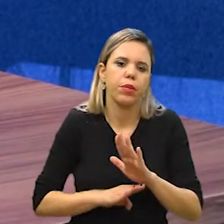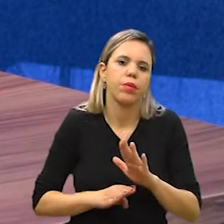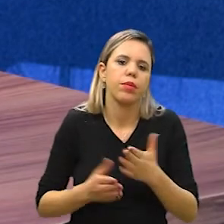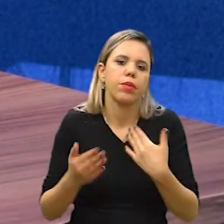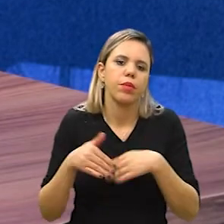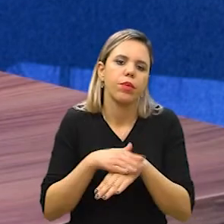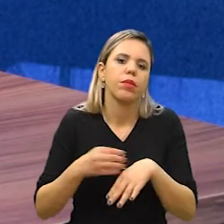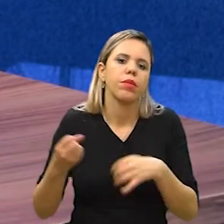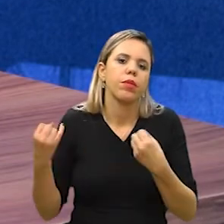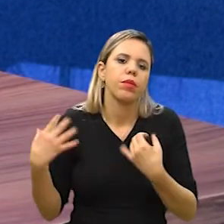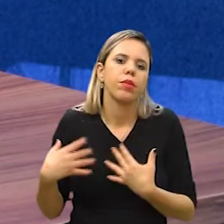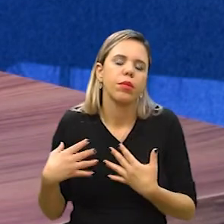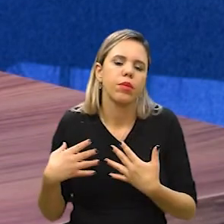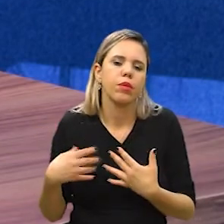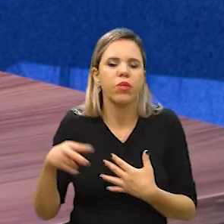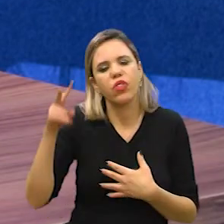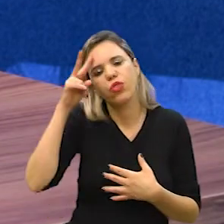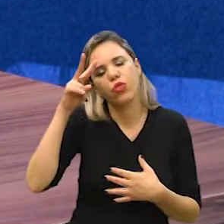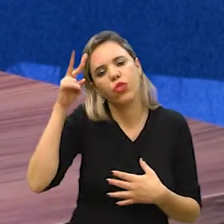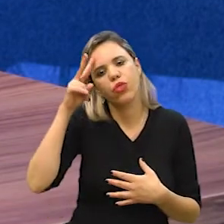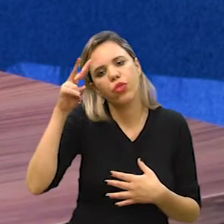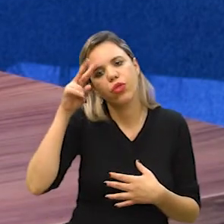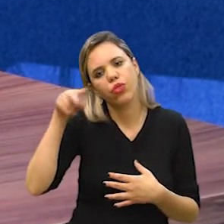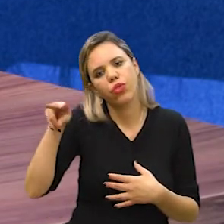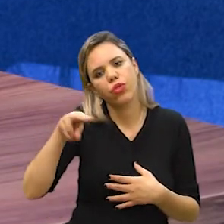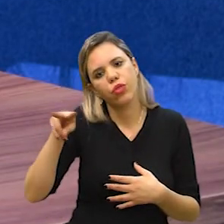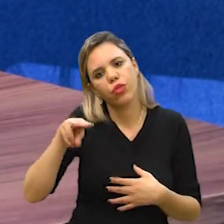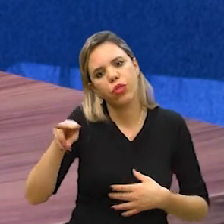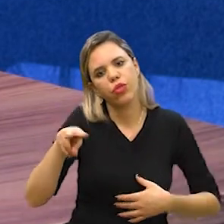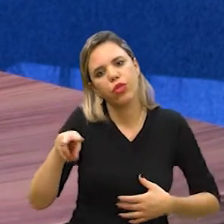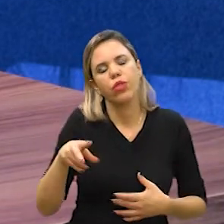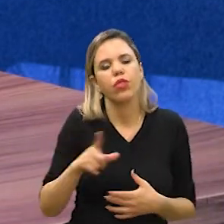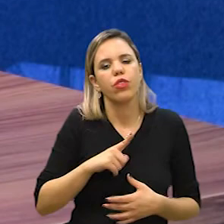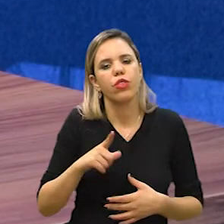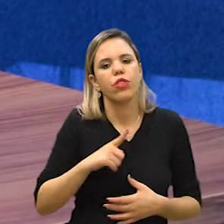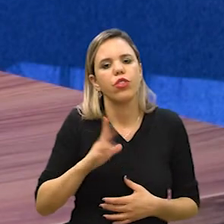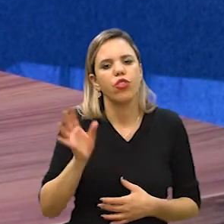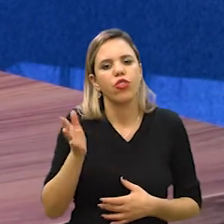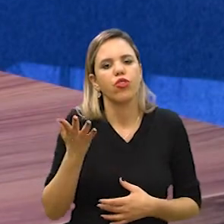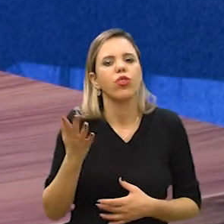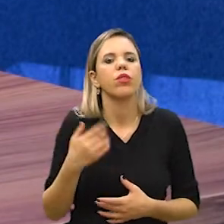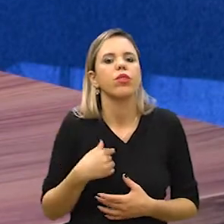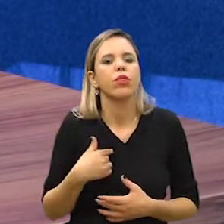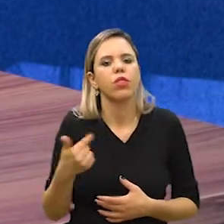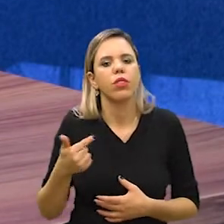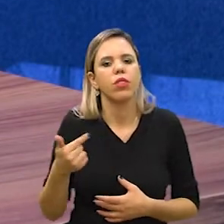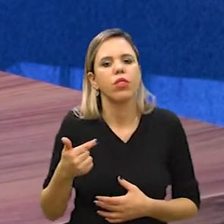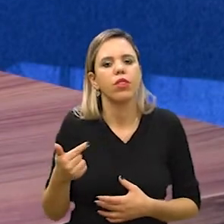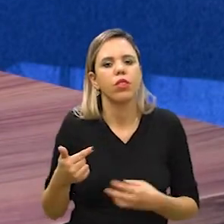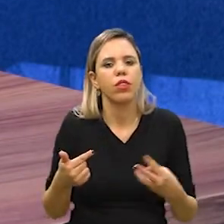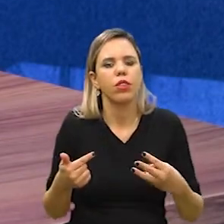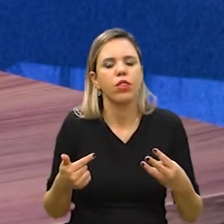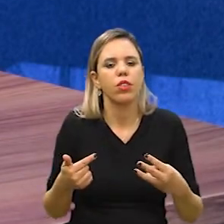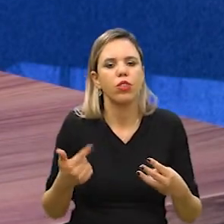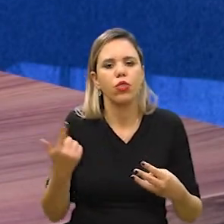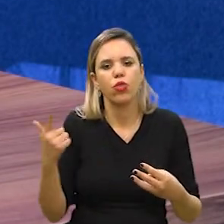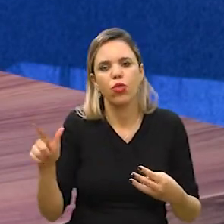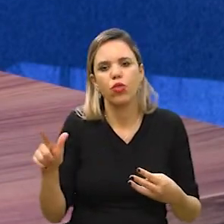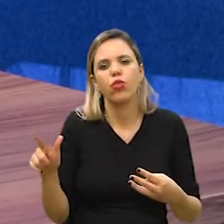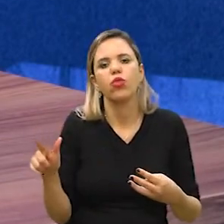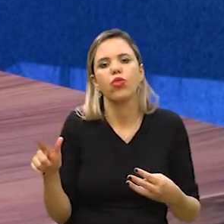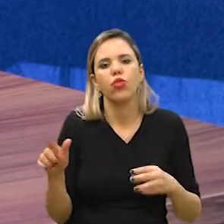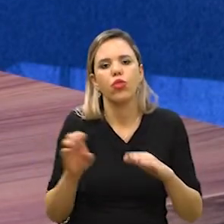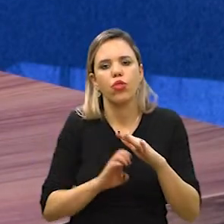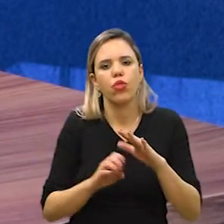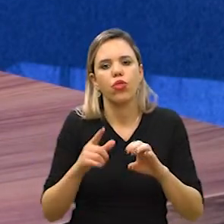no nosso programa para contar aí essa história, quando você tiver justamente essa segunda, essa terceira